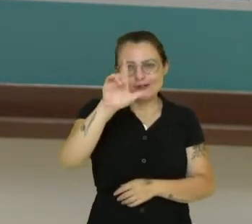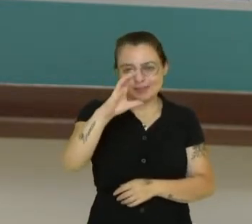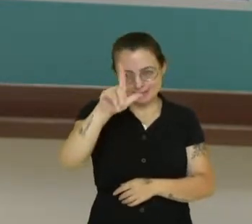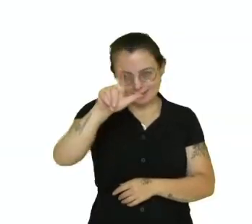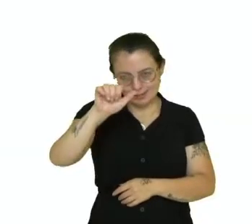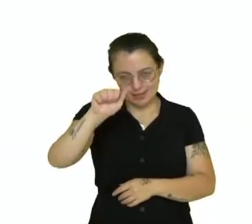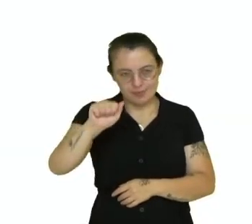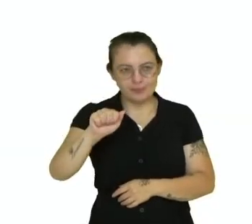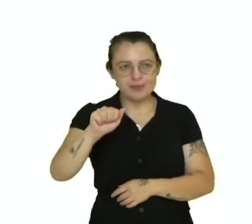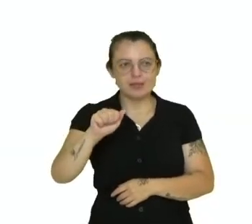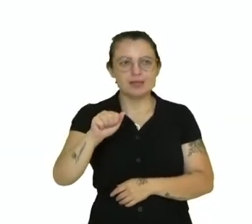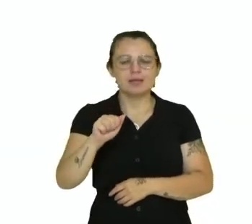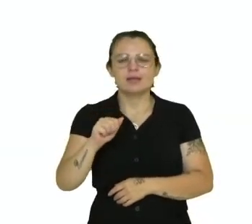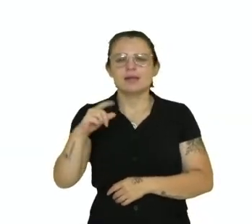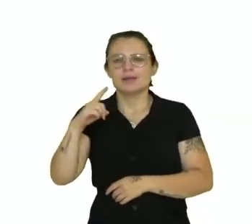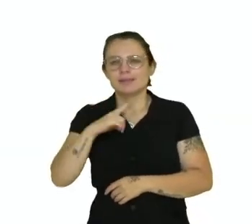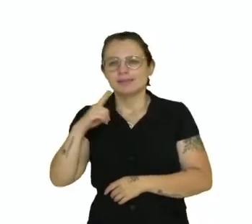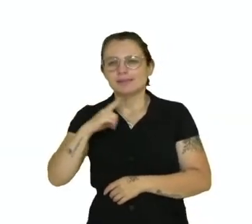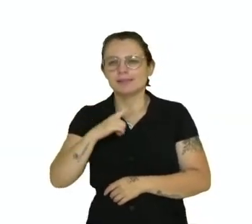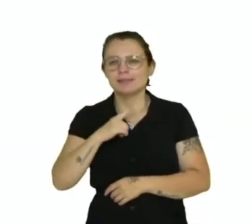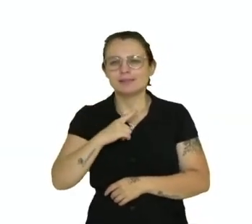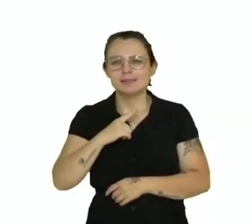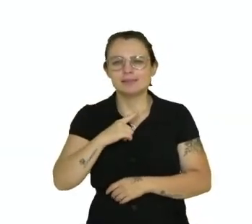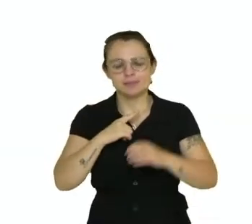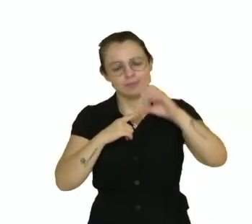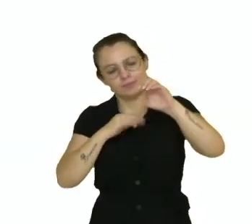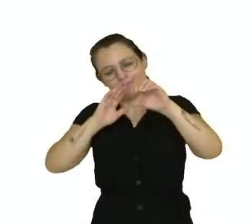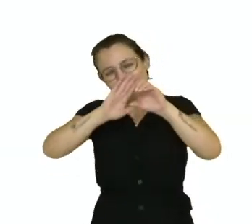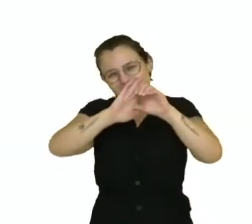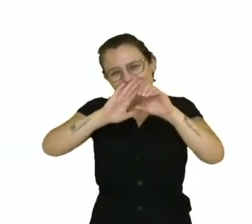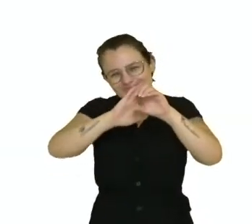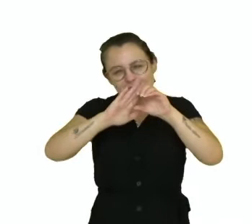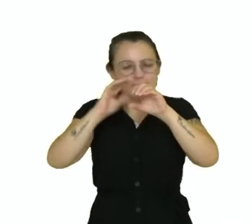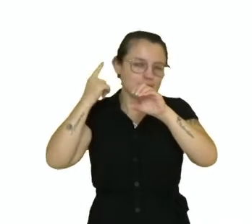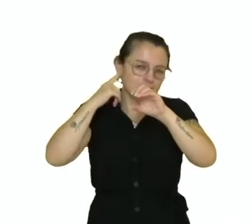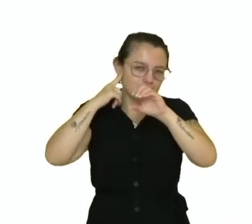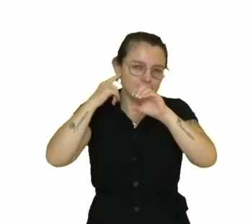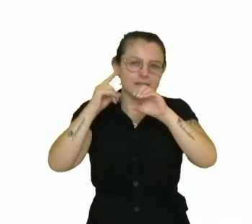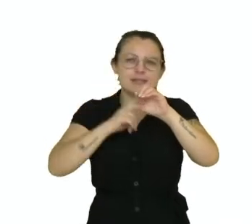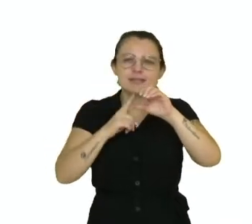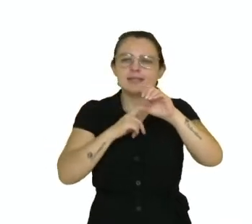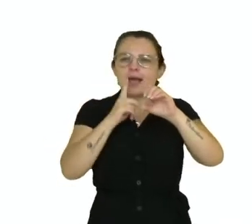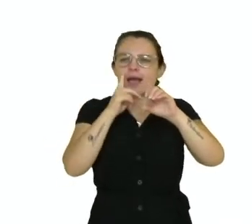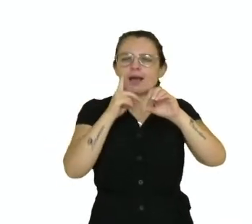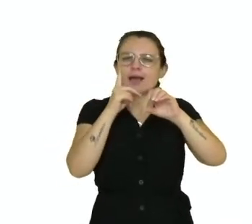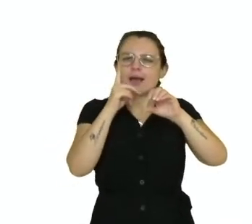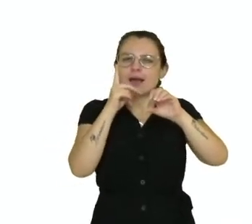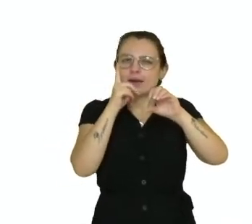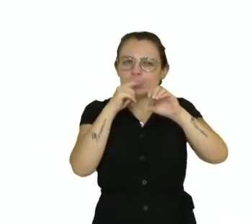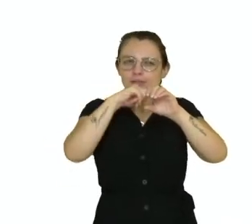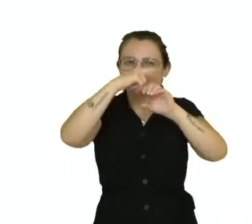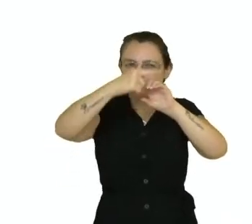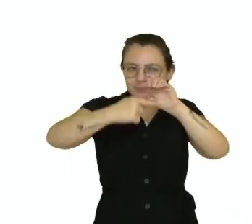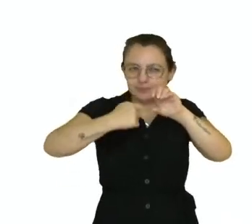força da pressão, a cóclea se mexe e o líquido dentro dela também, olha aí o